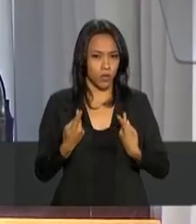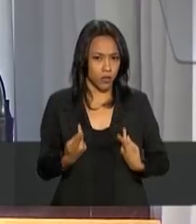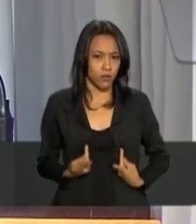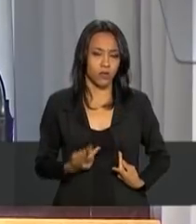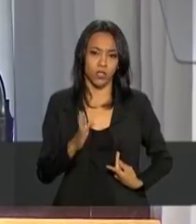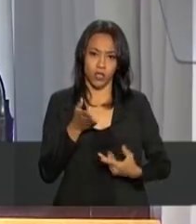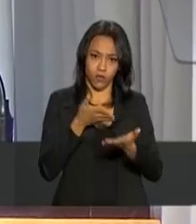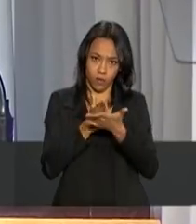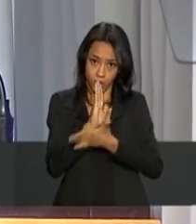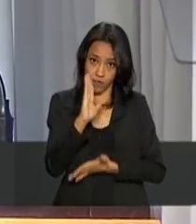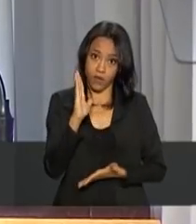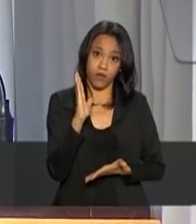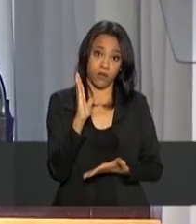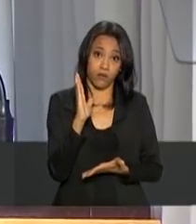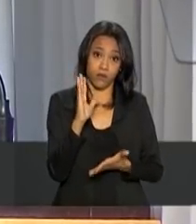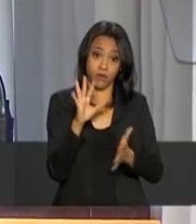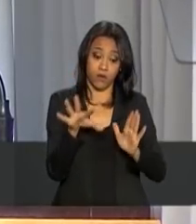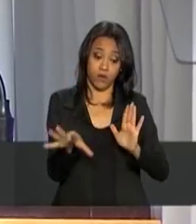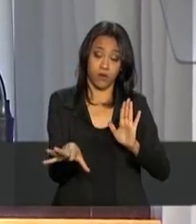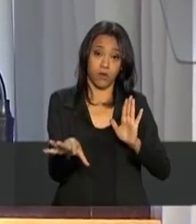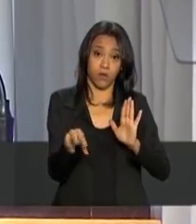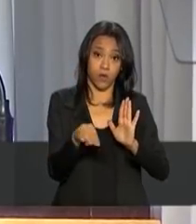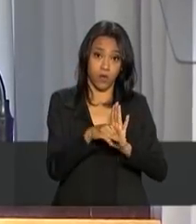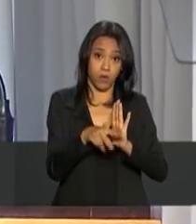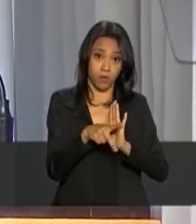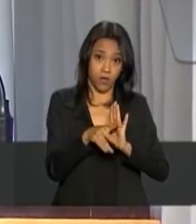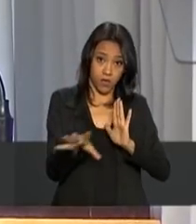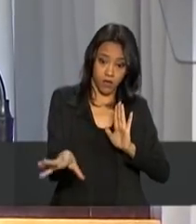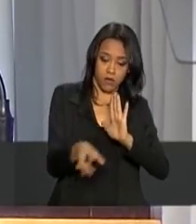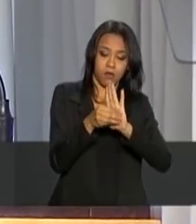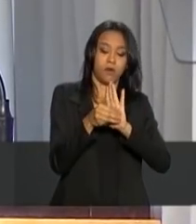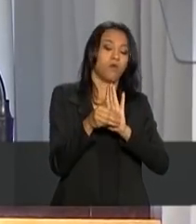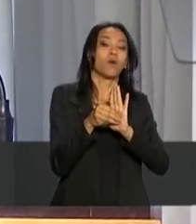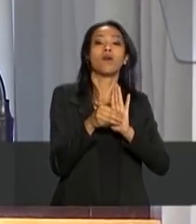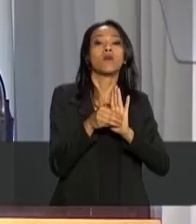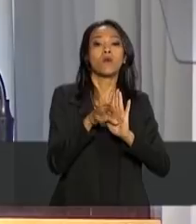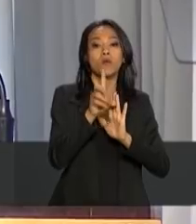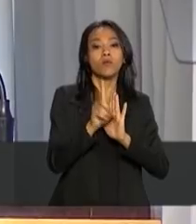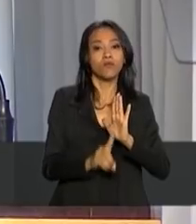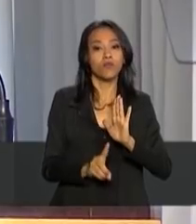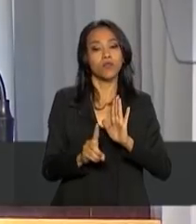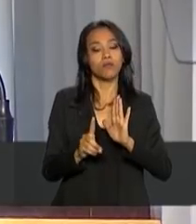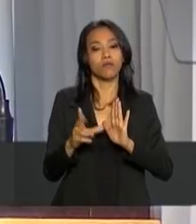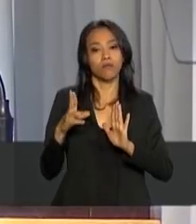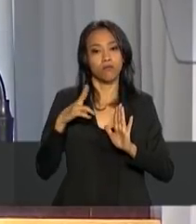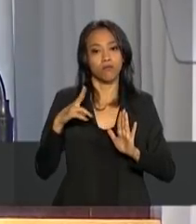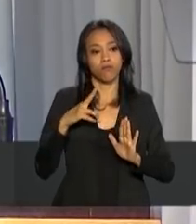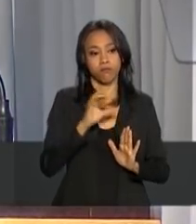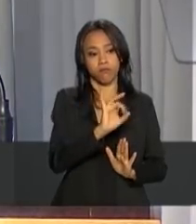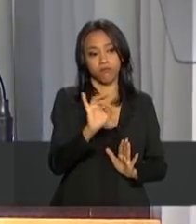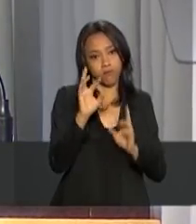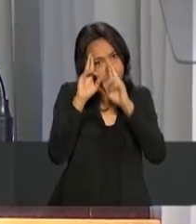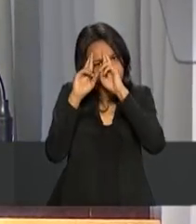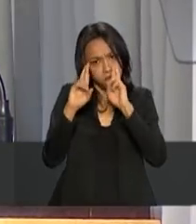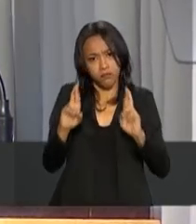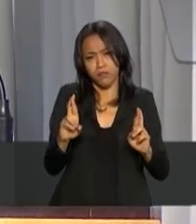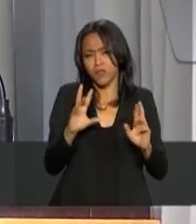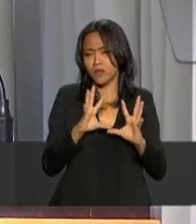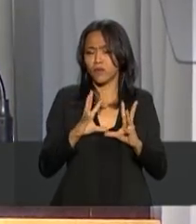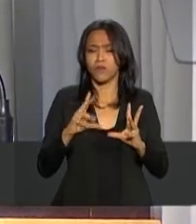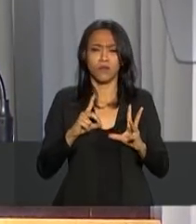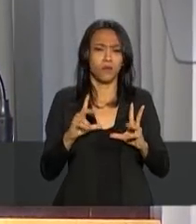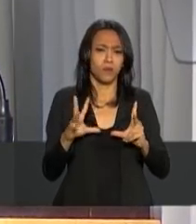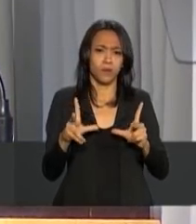aprovados como se fossem emendas constitucionais, incorporam-se à Constituição como direitos individuais fossem. Não é? Então, nós temos tudo